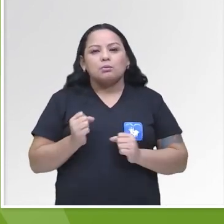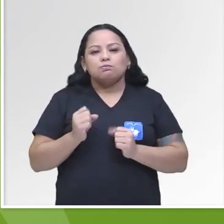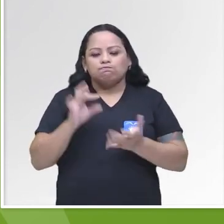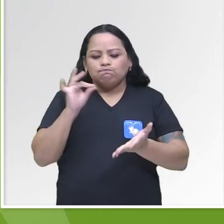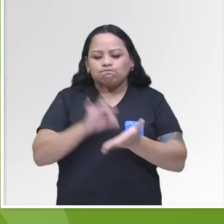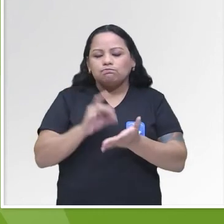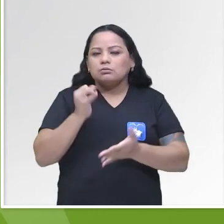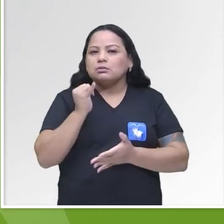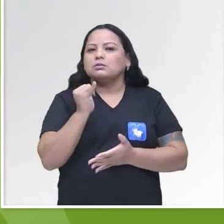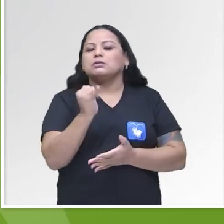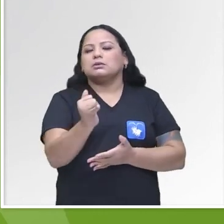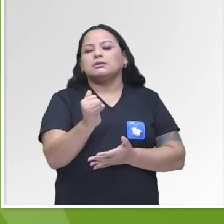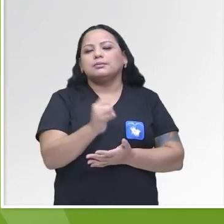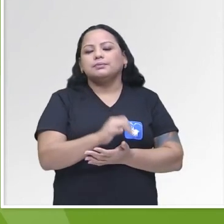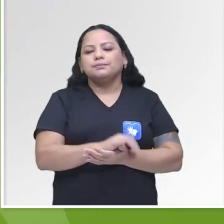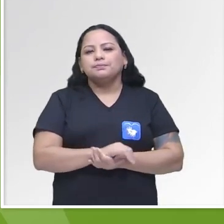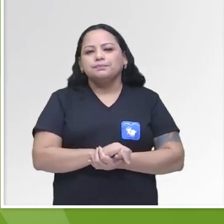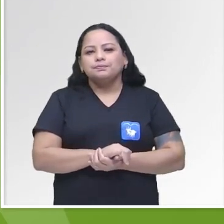posso